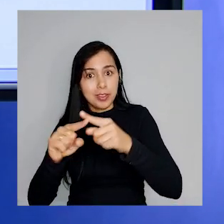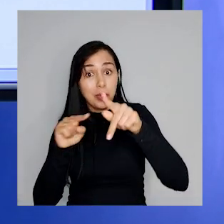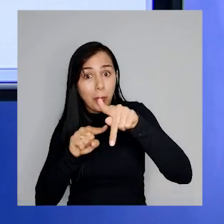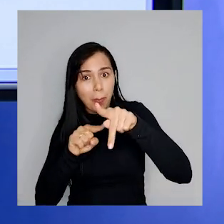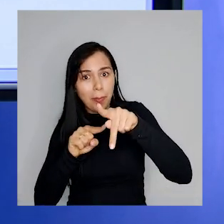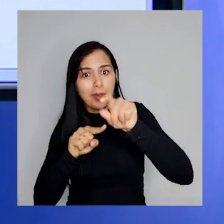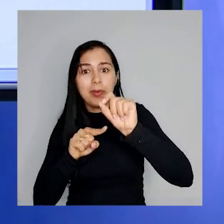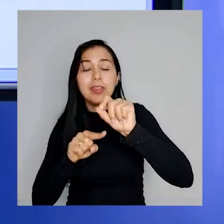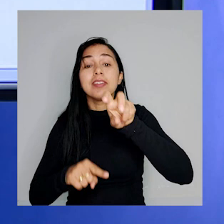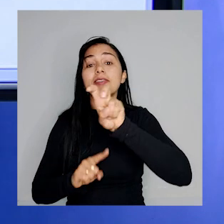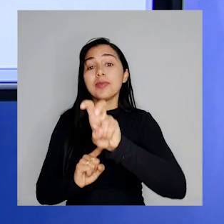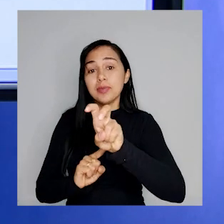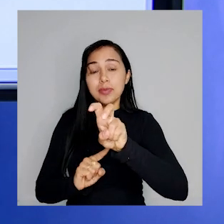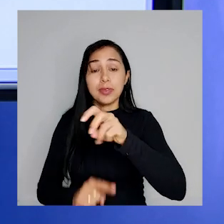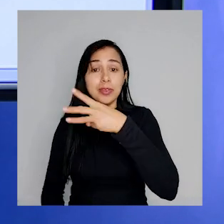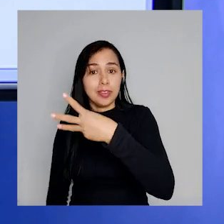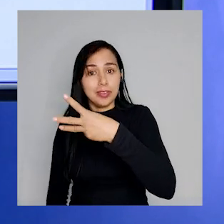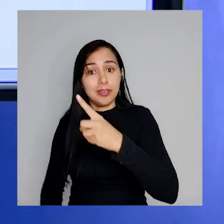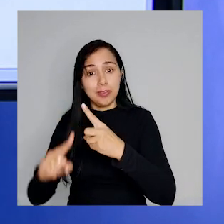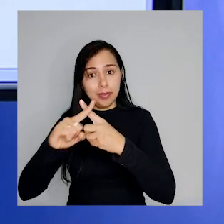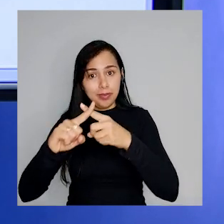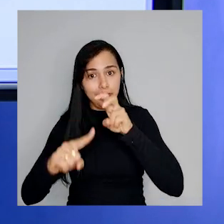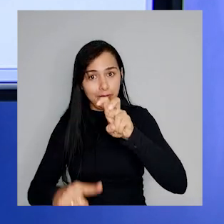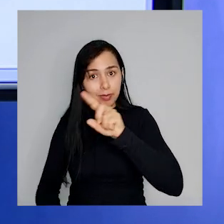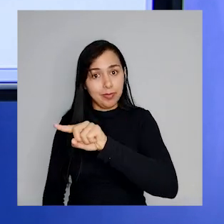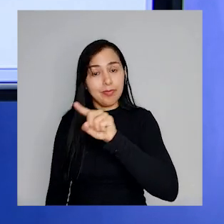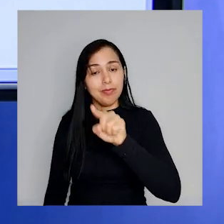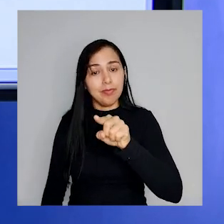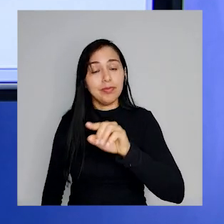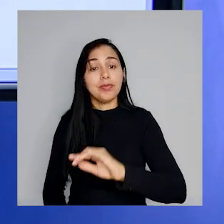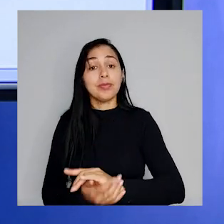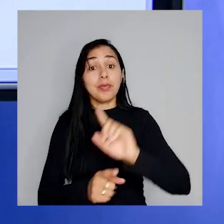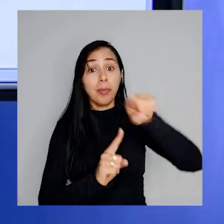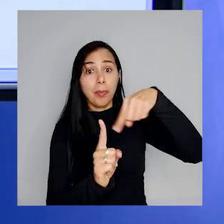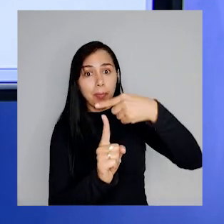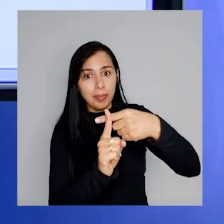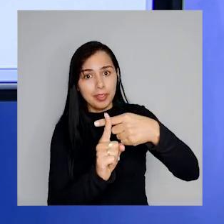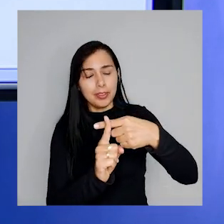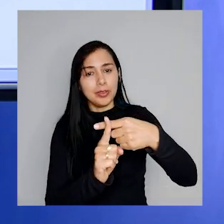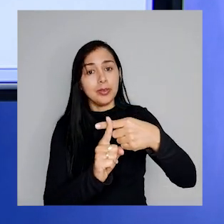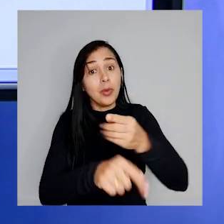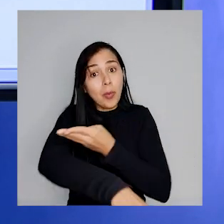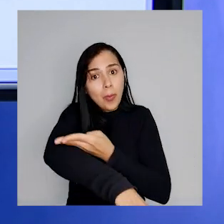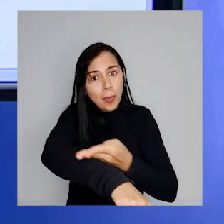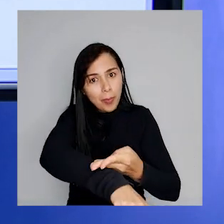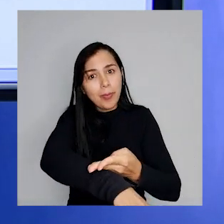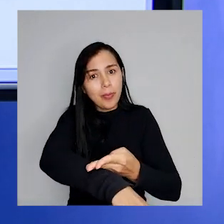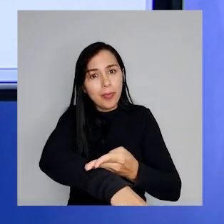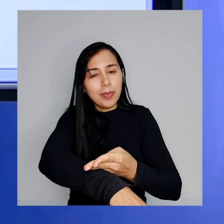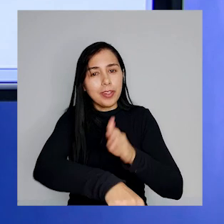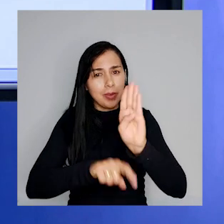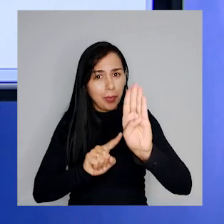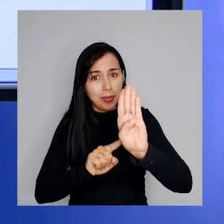5, então 3 vezes 5, mais, pino branco vale 7, mais 7,